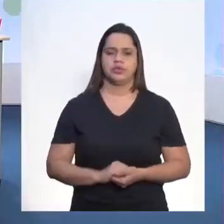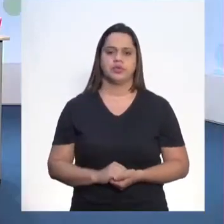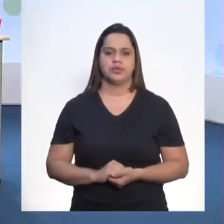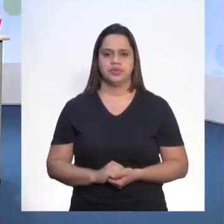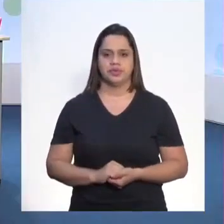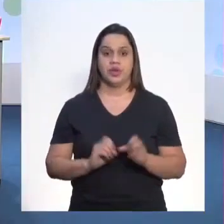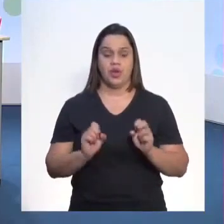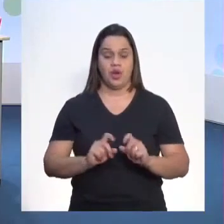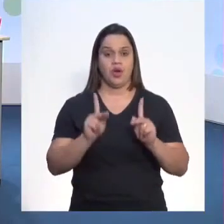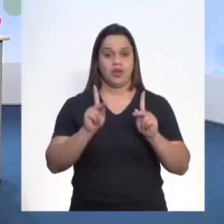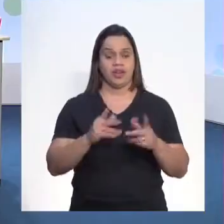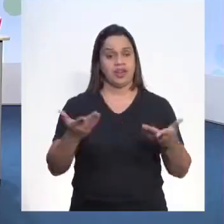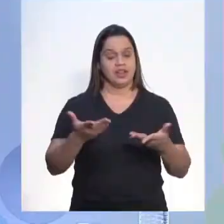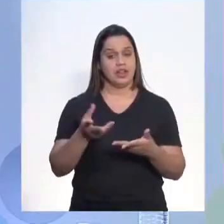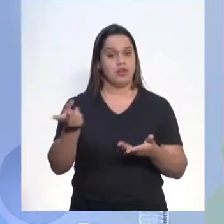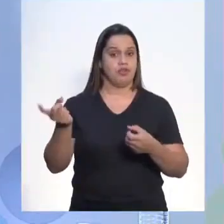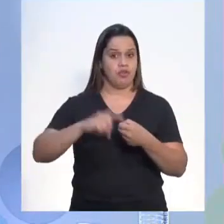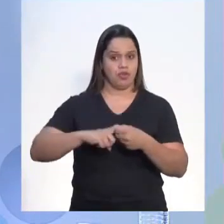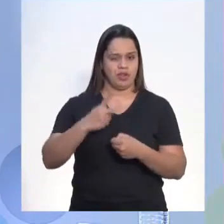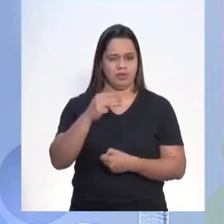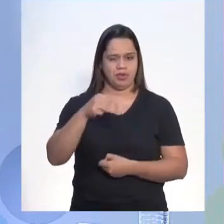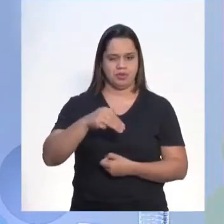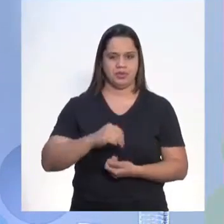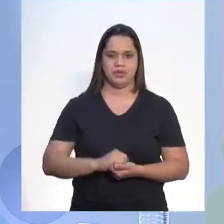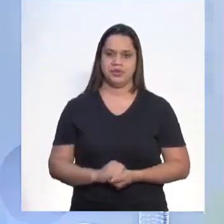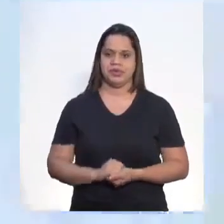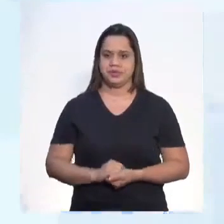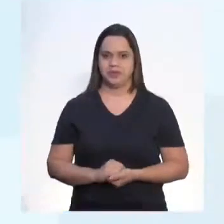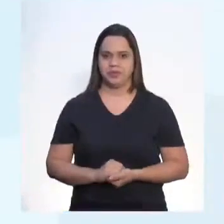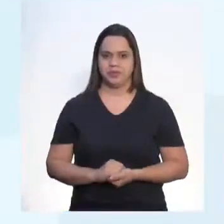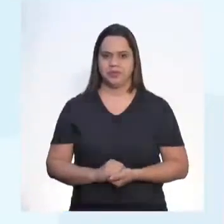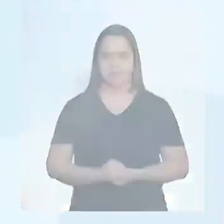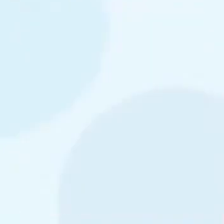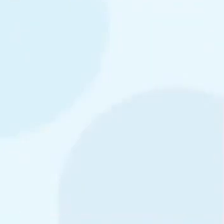minutos. Certo, pessoal. Então, voltamos em 2 minutos.